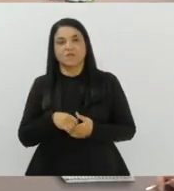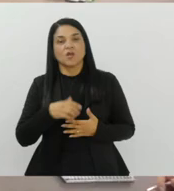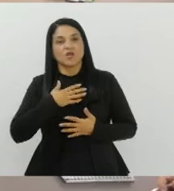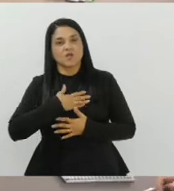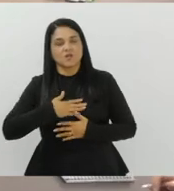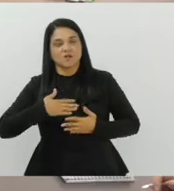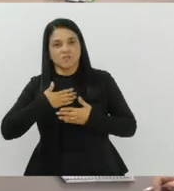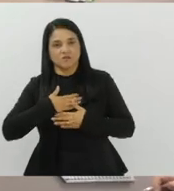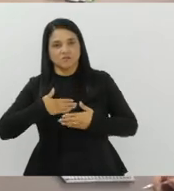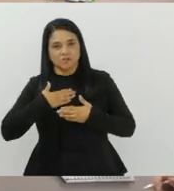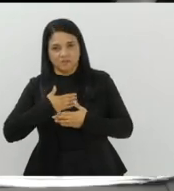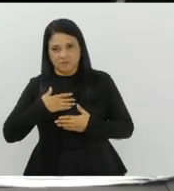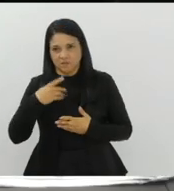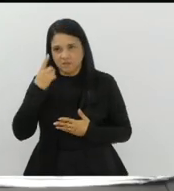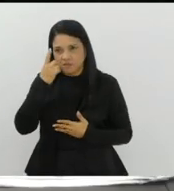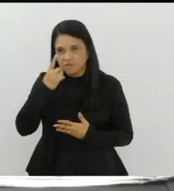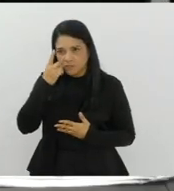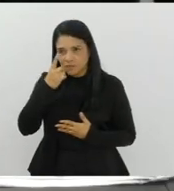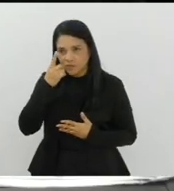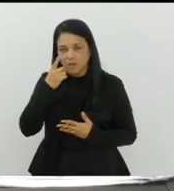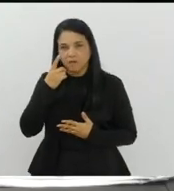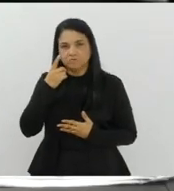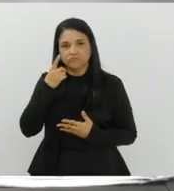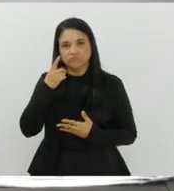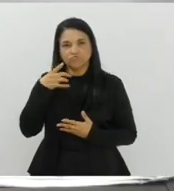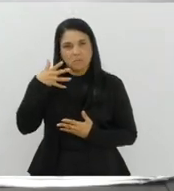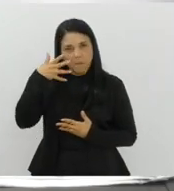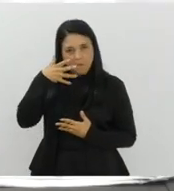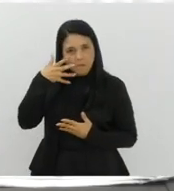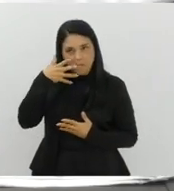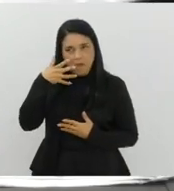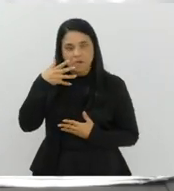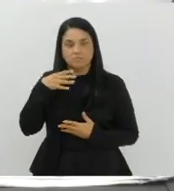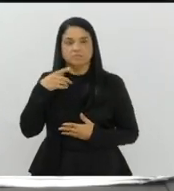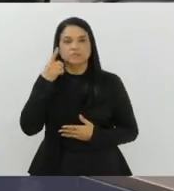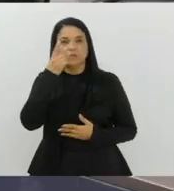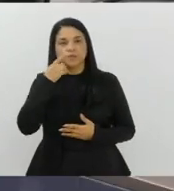Gostaria, algum deputado, gostaria de fazer uso da palavra? Deputado Munir.